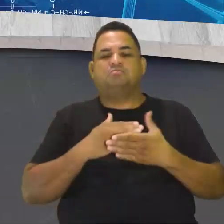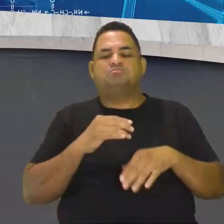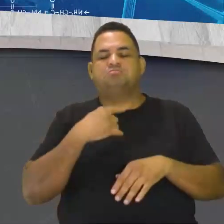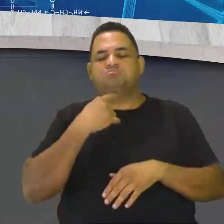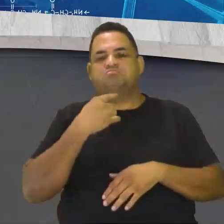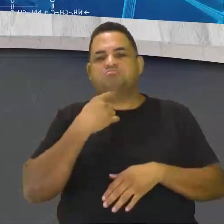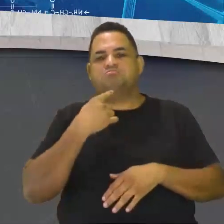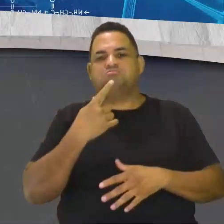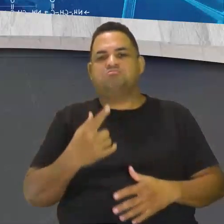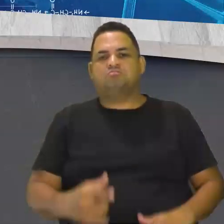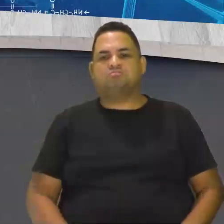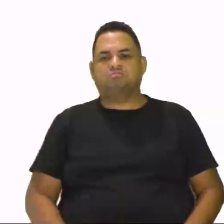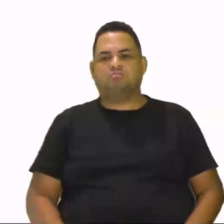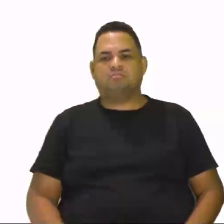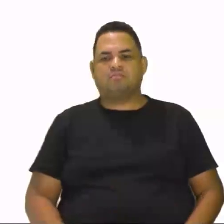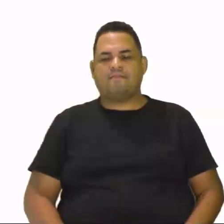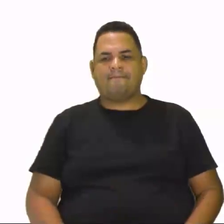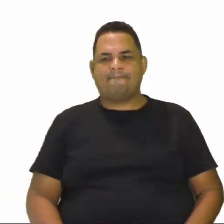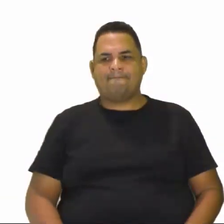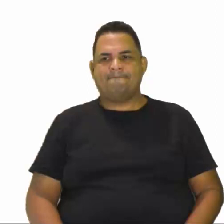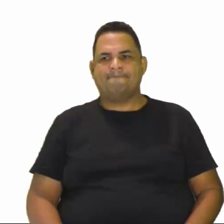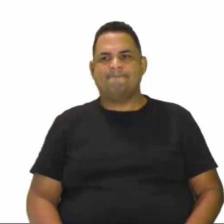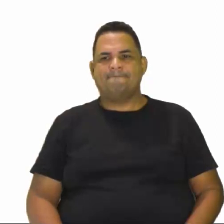Tirando Dúvidas. Vamos lá?